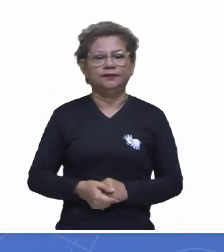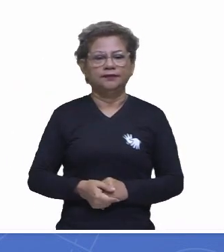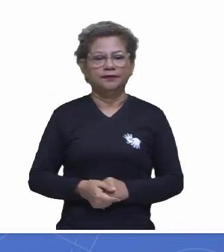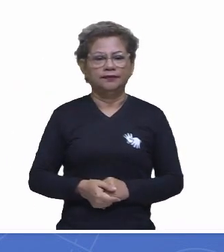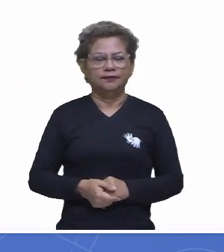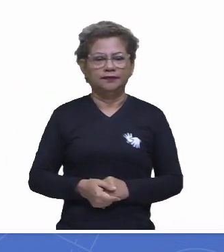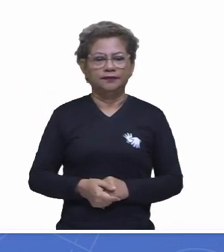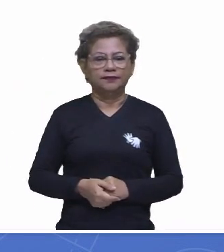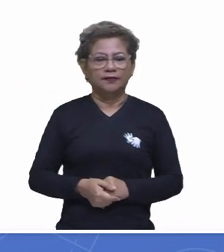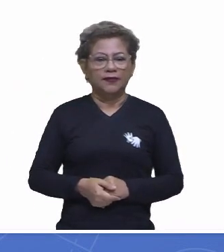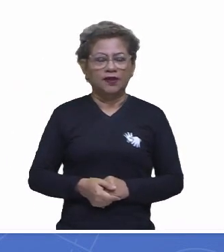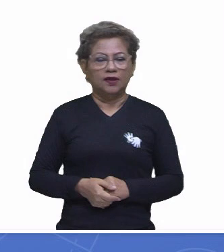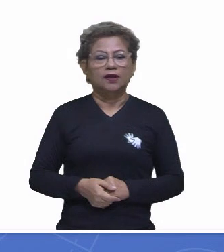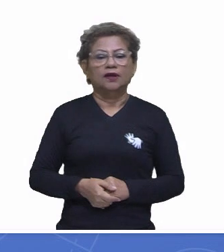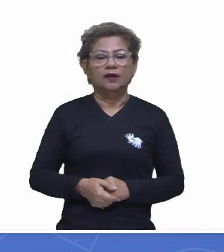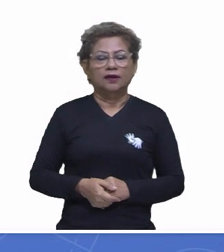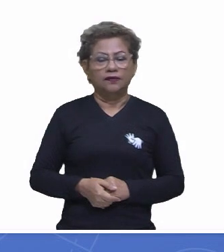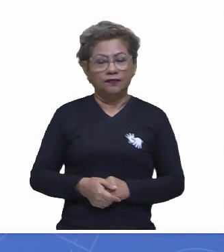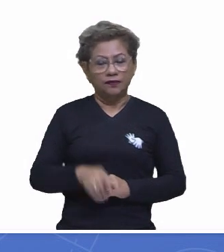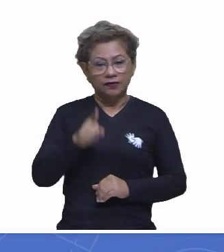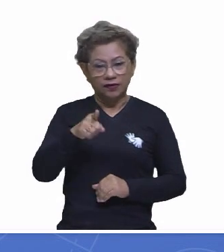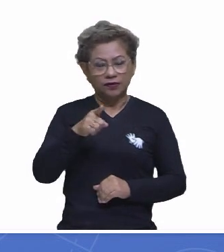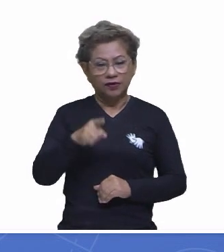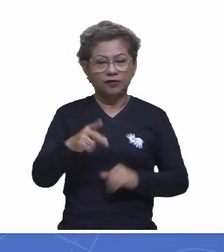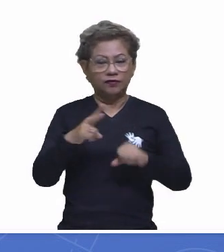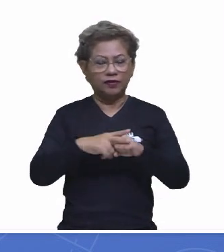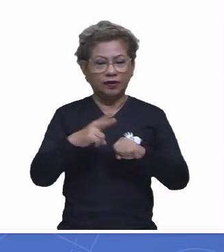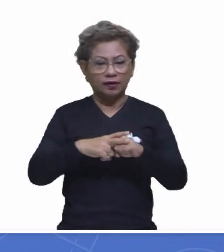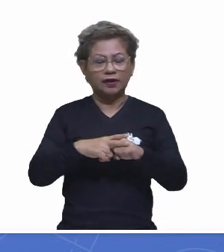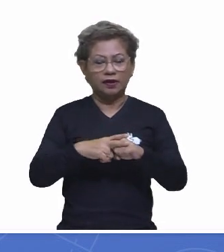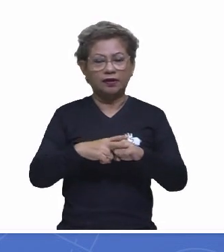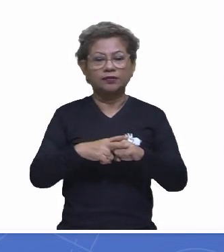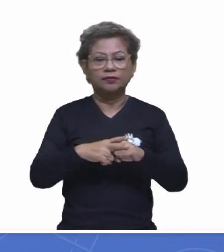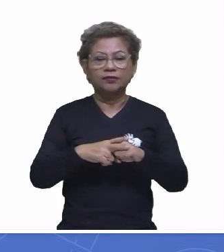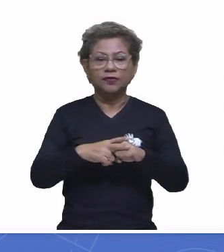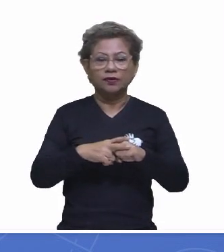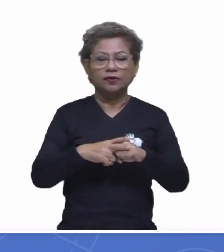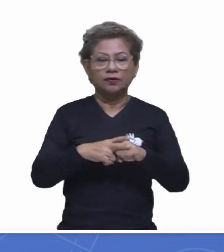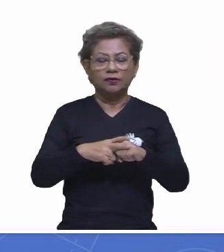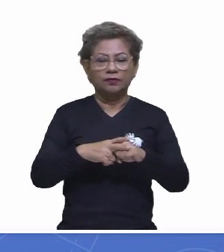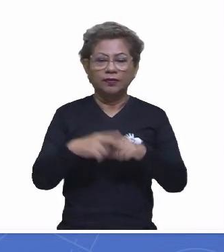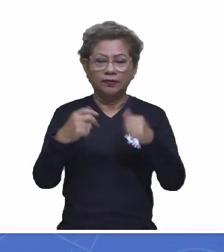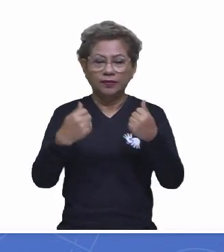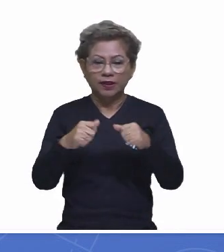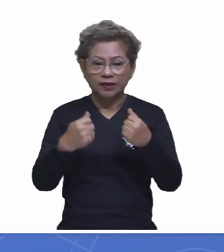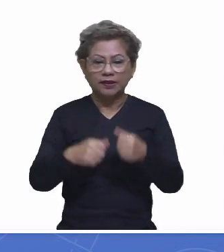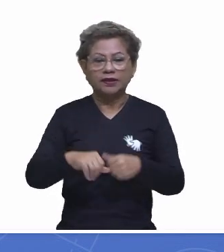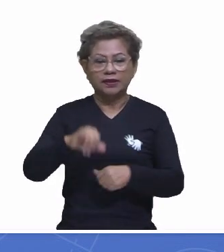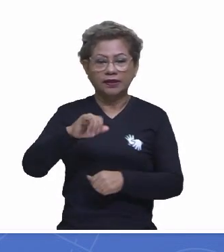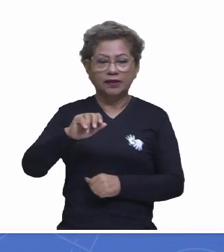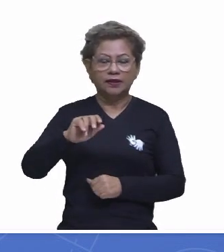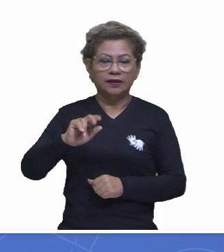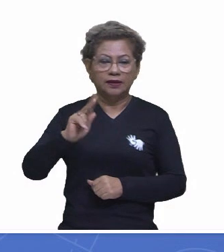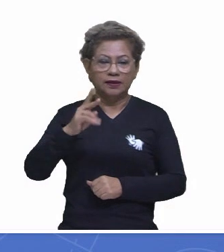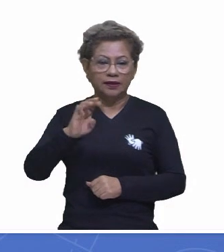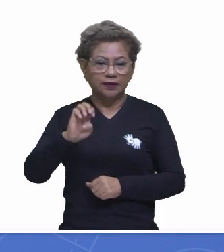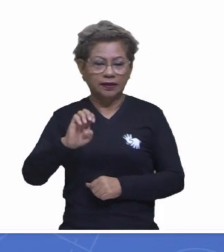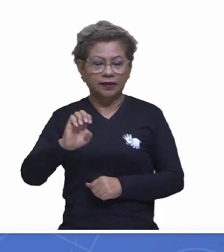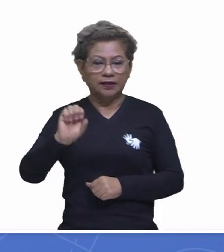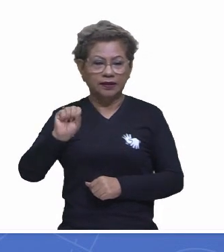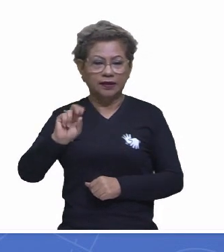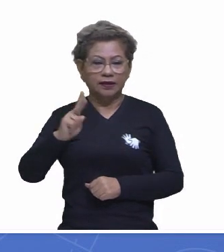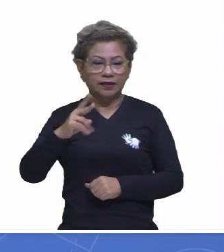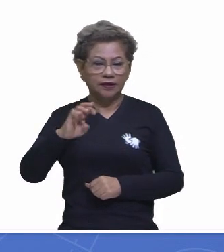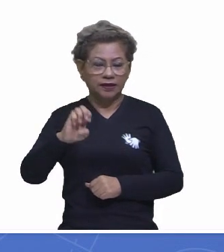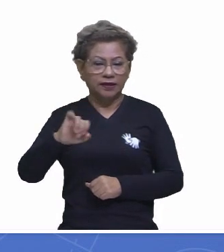O was é usado quando o sujeito estiver no singular, I, he, she e it, né, e equivalente. Às vezes eu não tenho um desses pronomes, mas eu